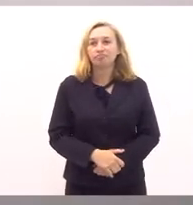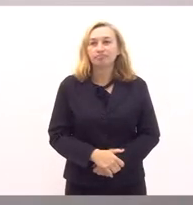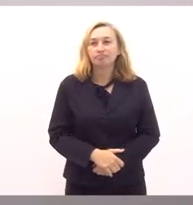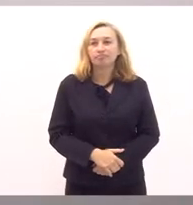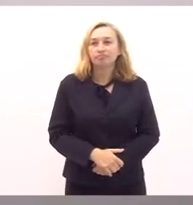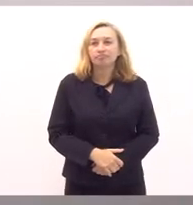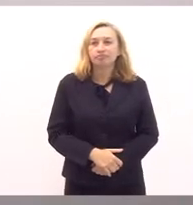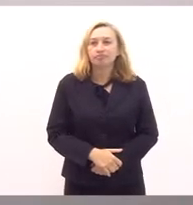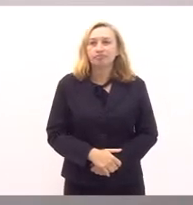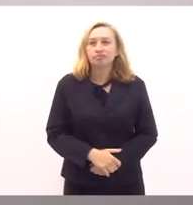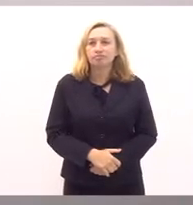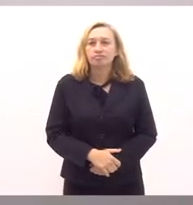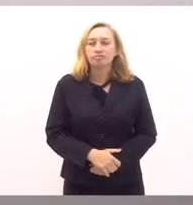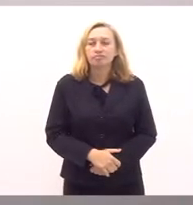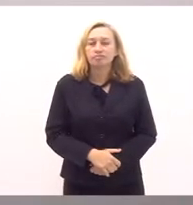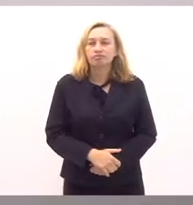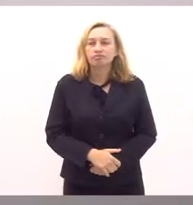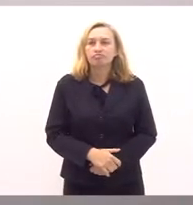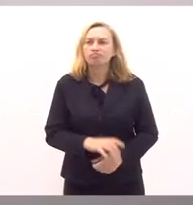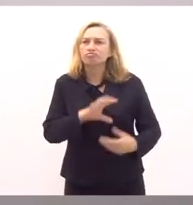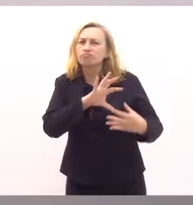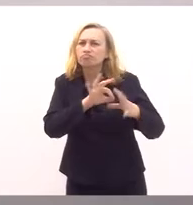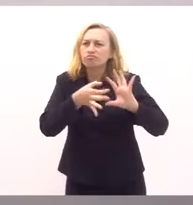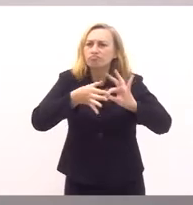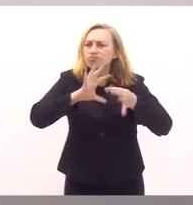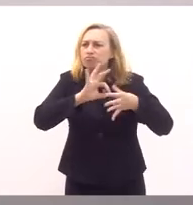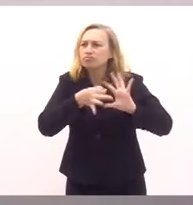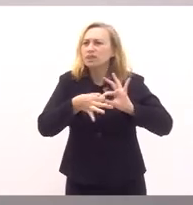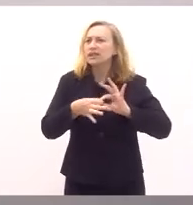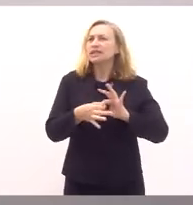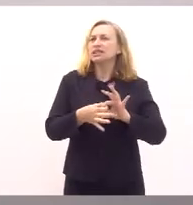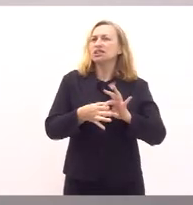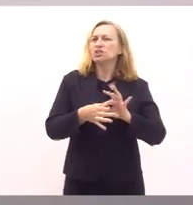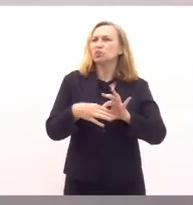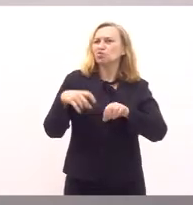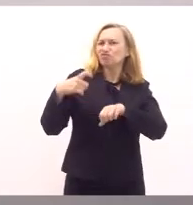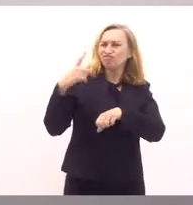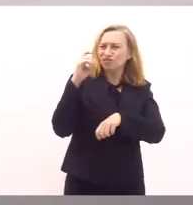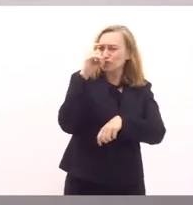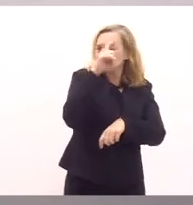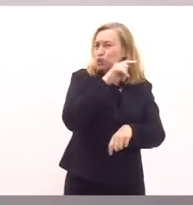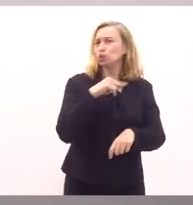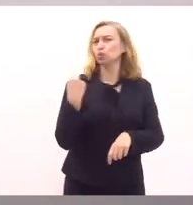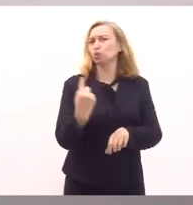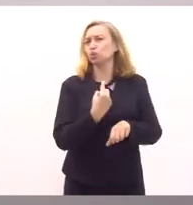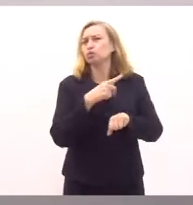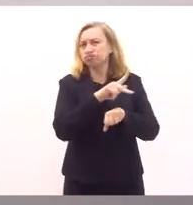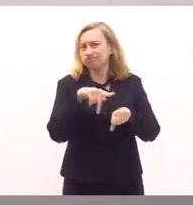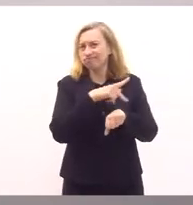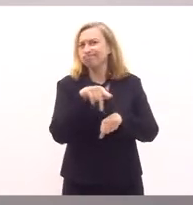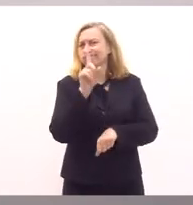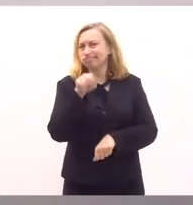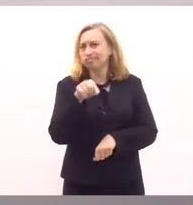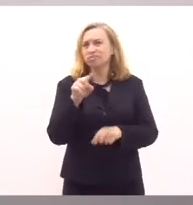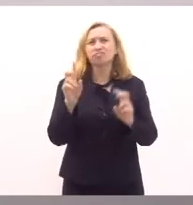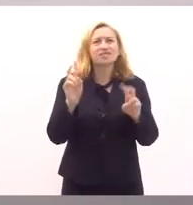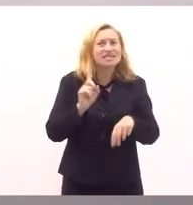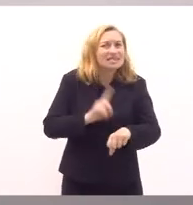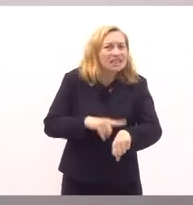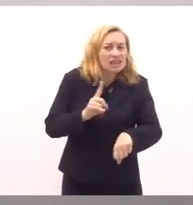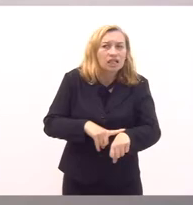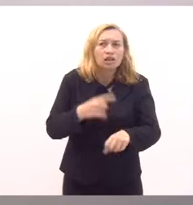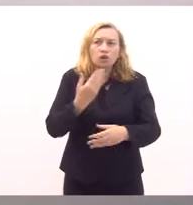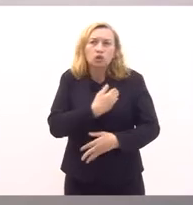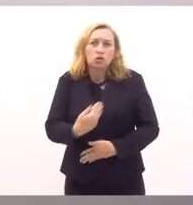A gente tem um contexto muito, muito duro, né, no nosso país, nesse tempo, de